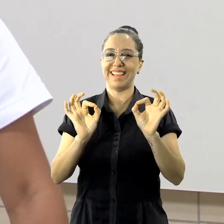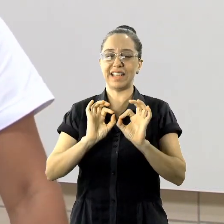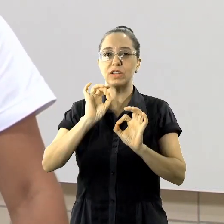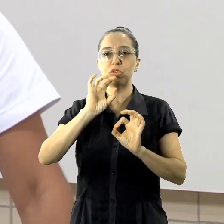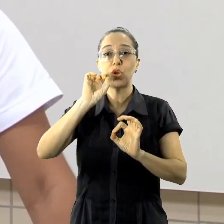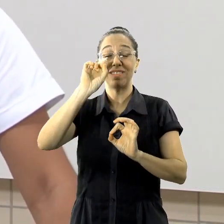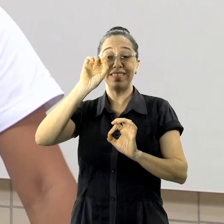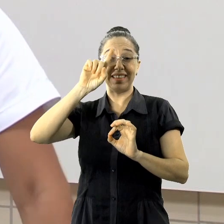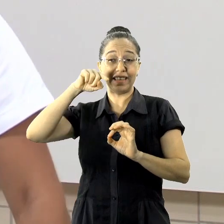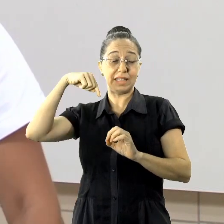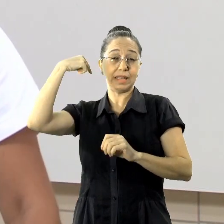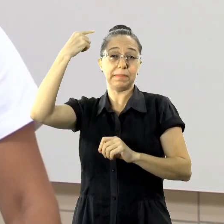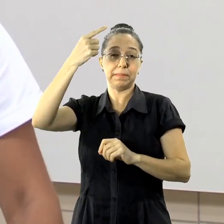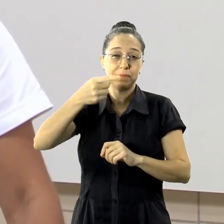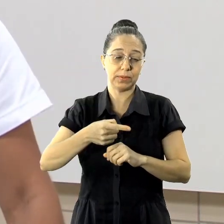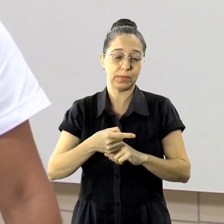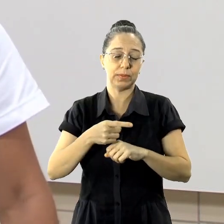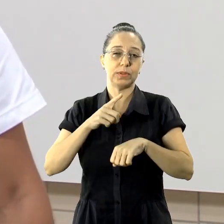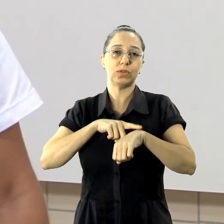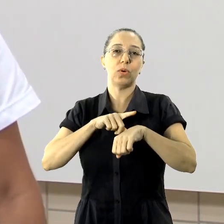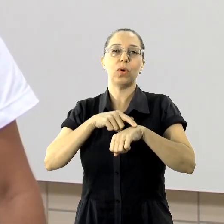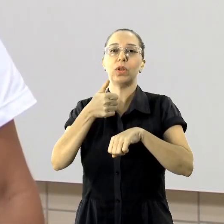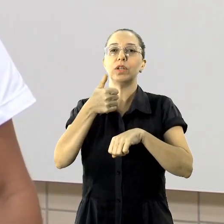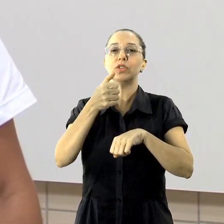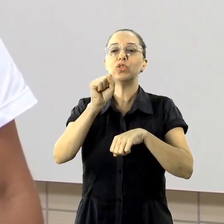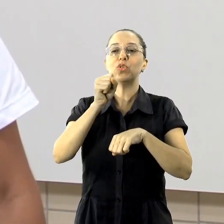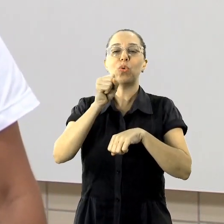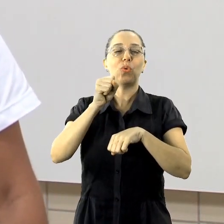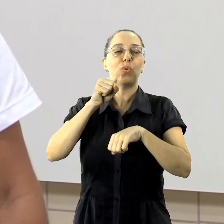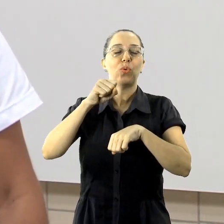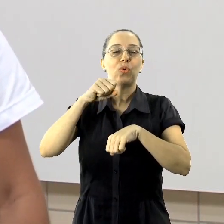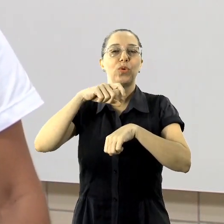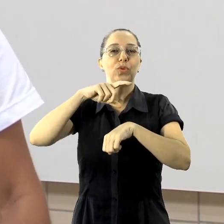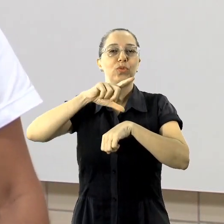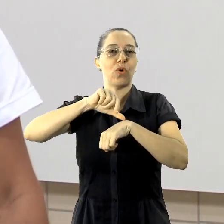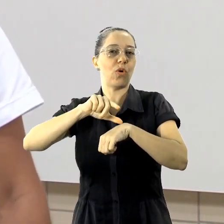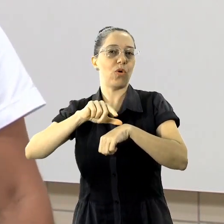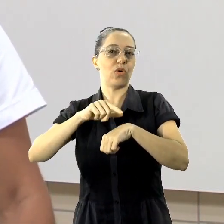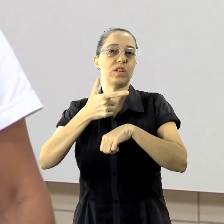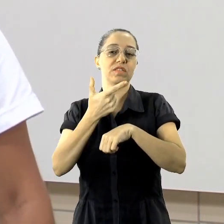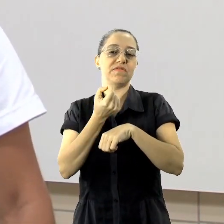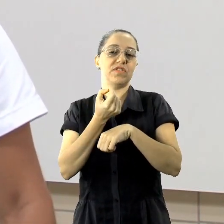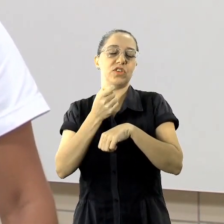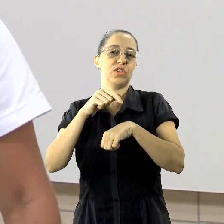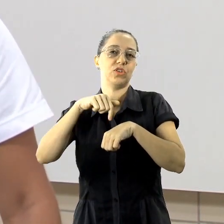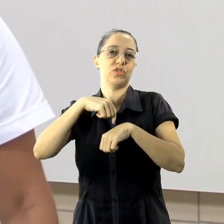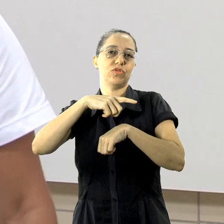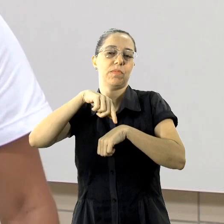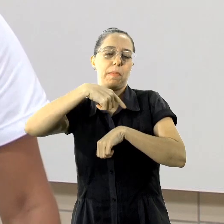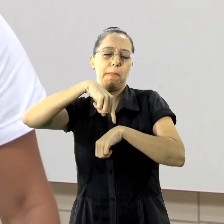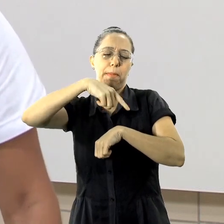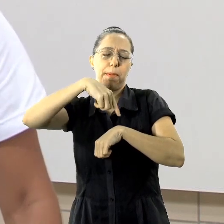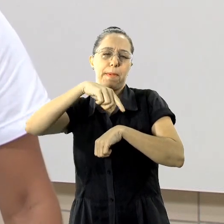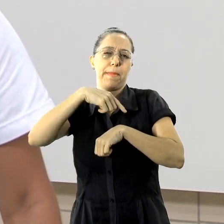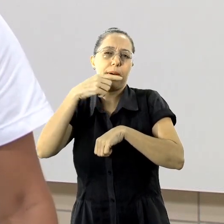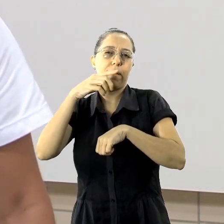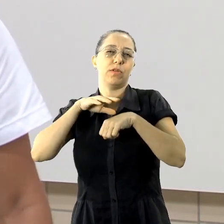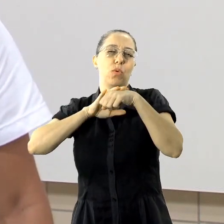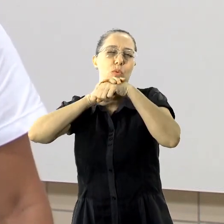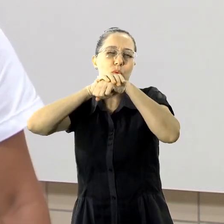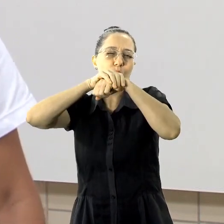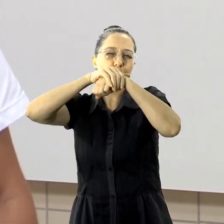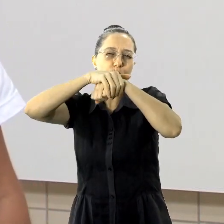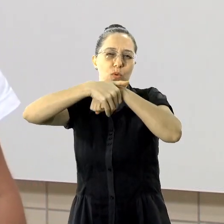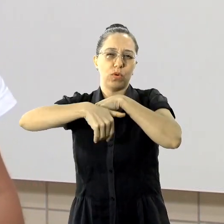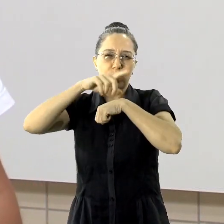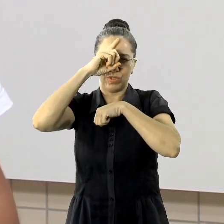depois das 18, 19, 20 horas. Cara, trabalhar o dia inteiro no pesado, todos os dias,